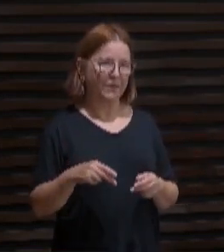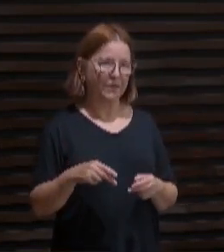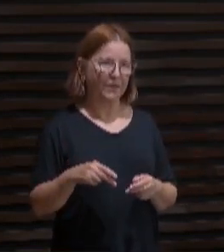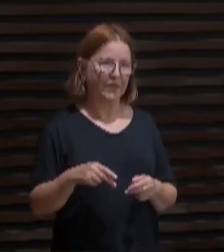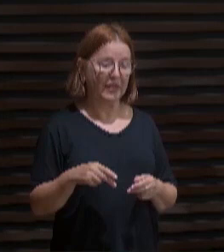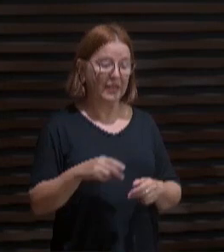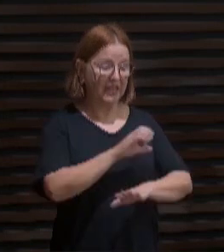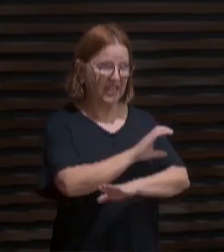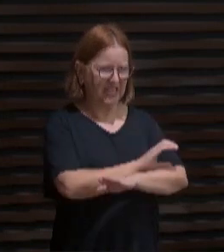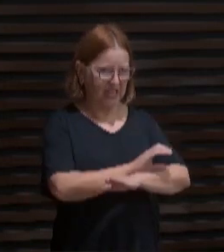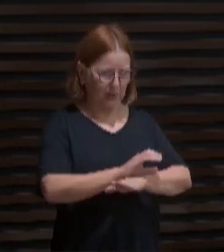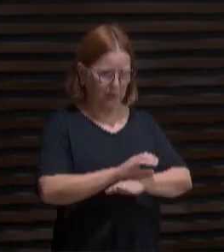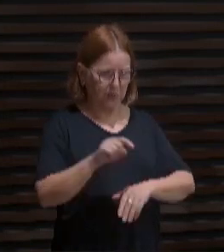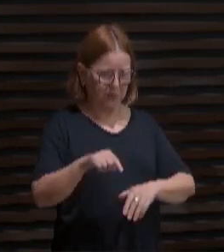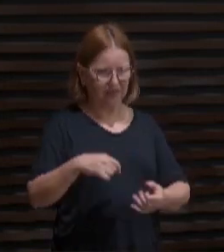cultura.